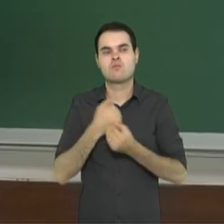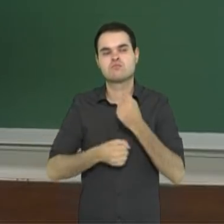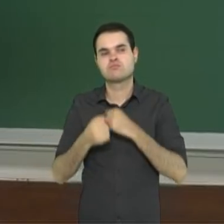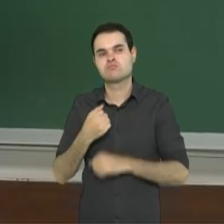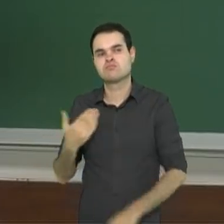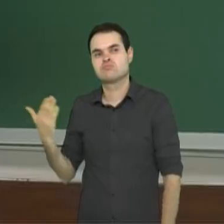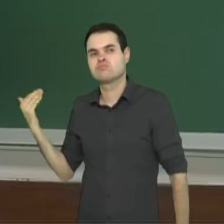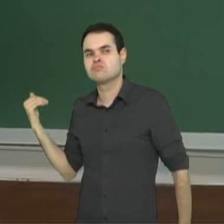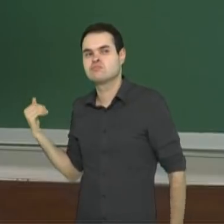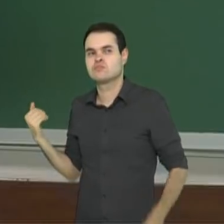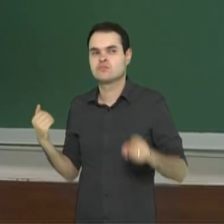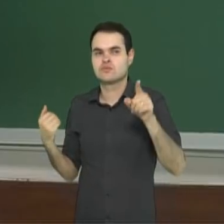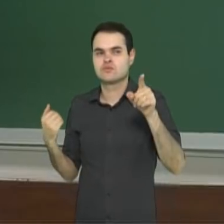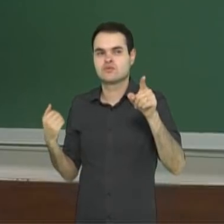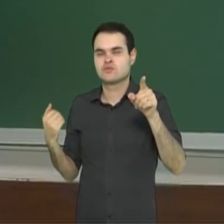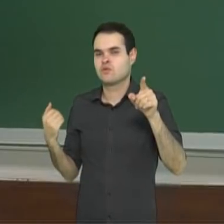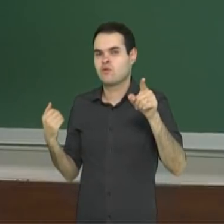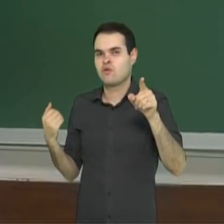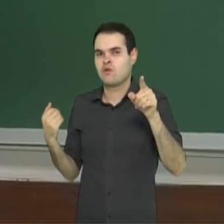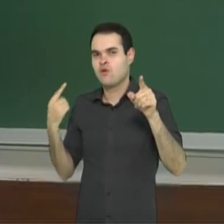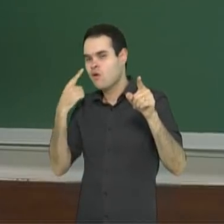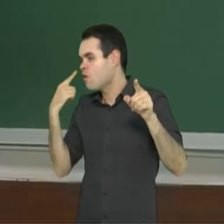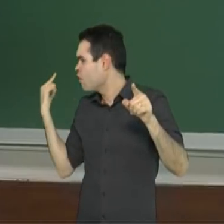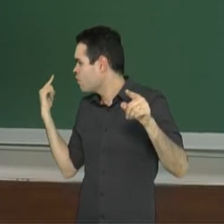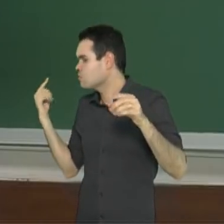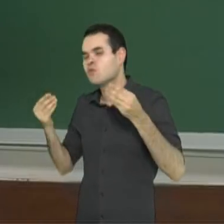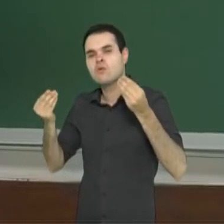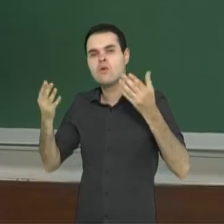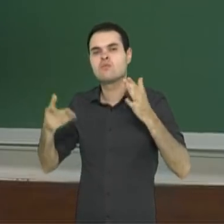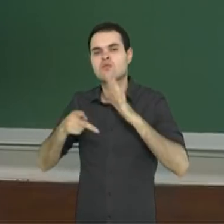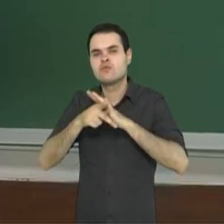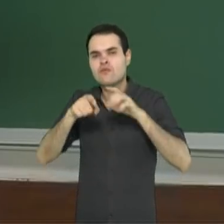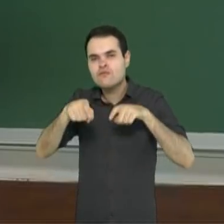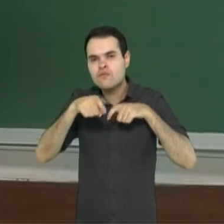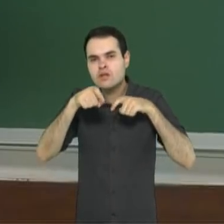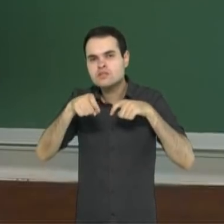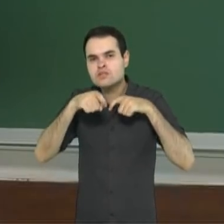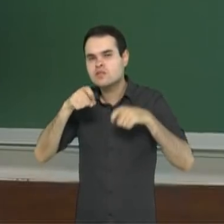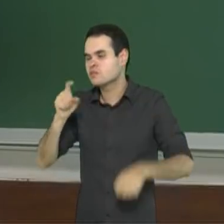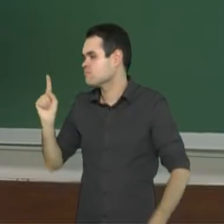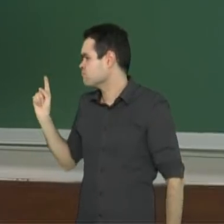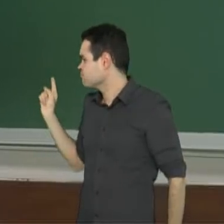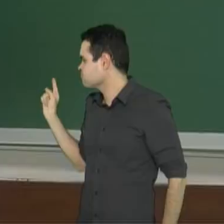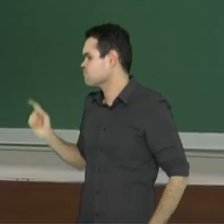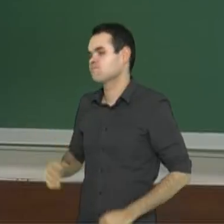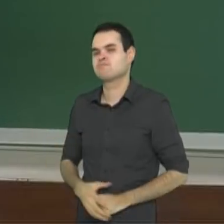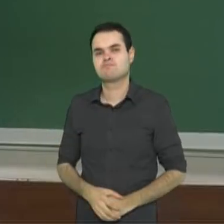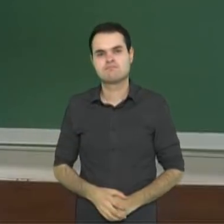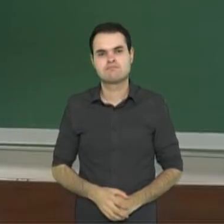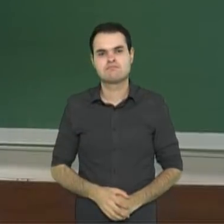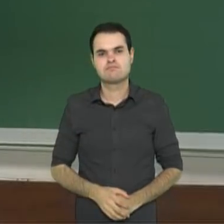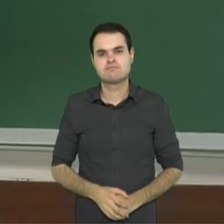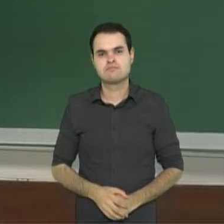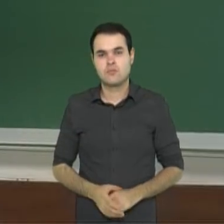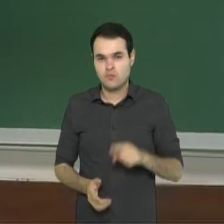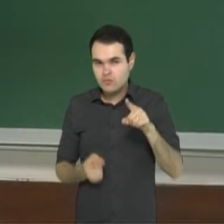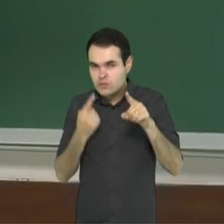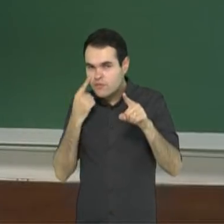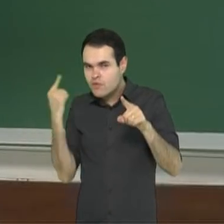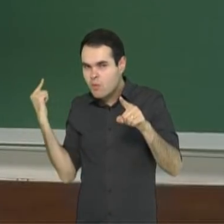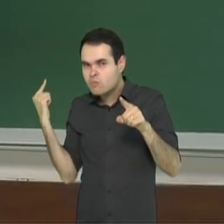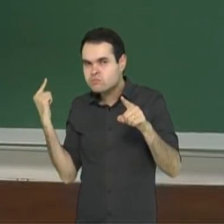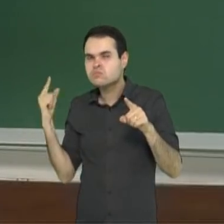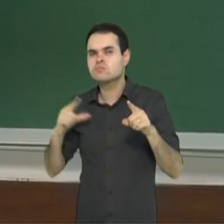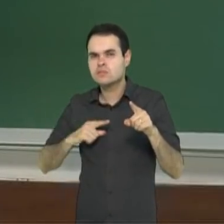o tamanho desta fazenda. Como vocês já sabem, o gado era o gado de corte.